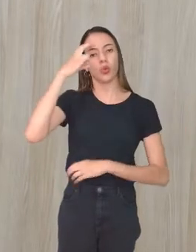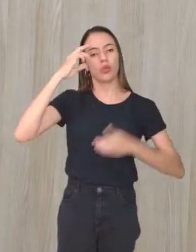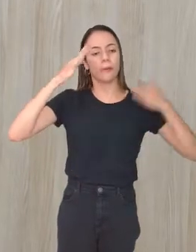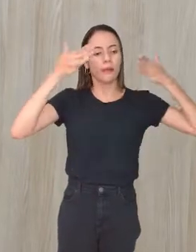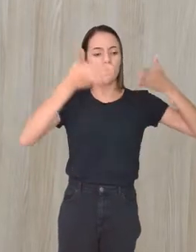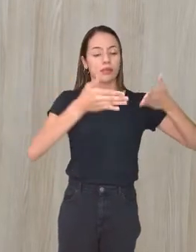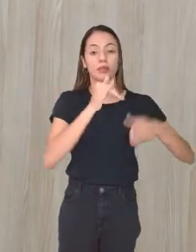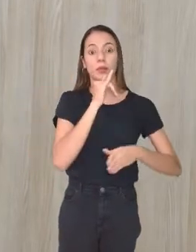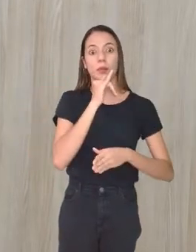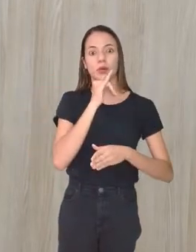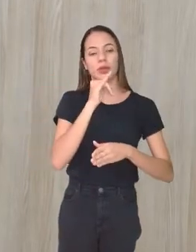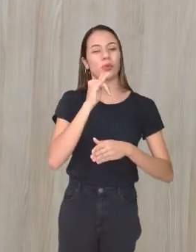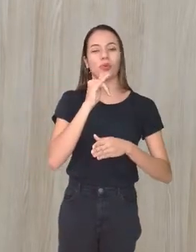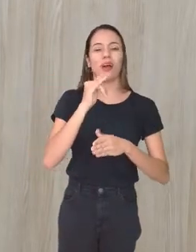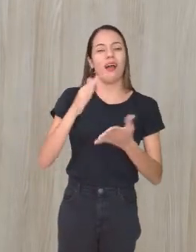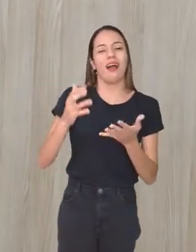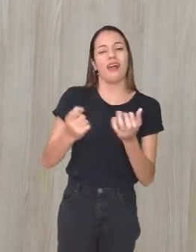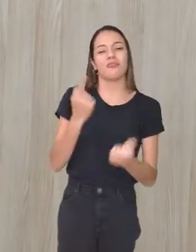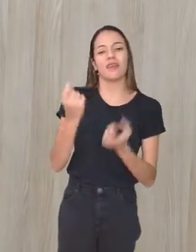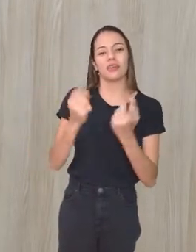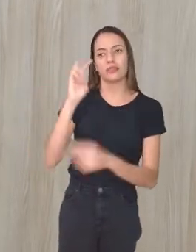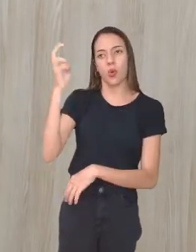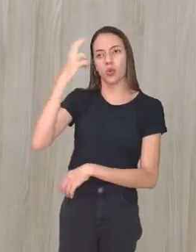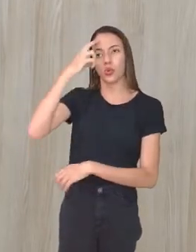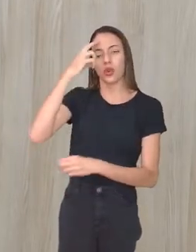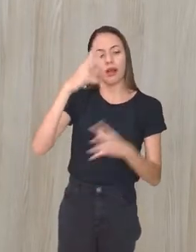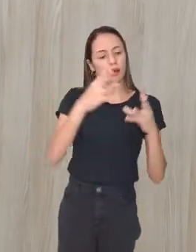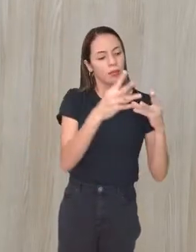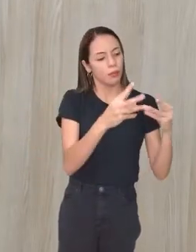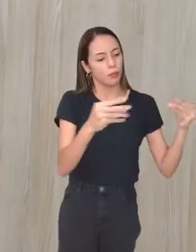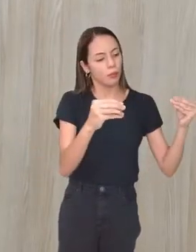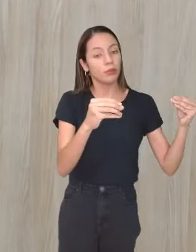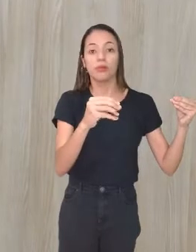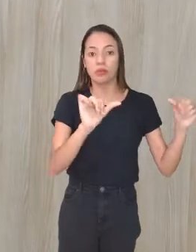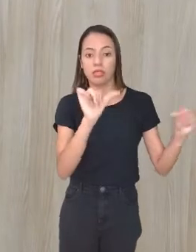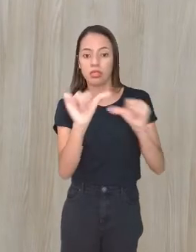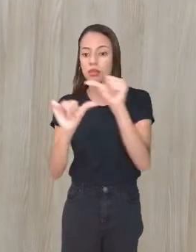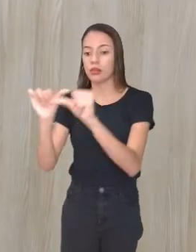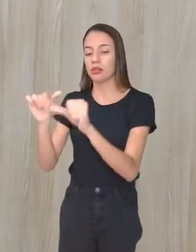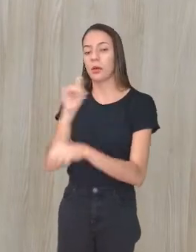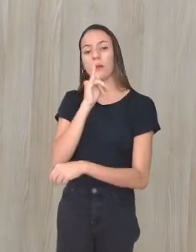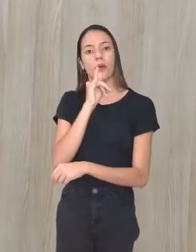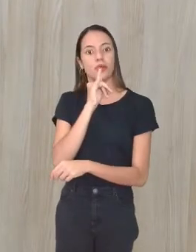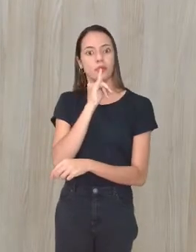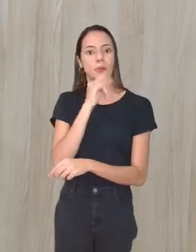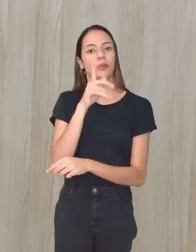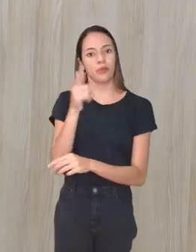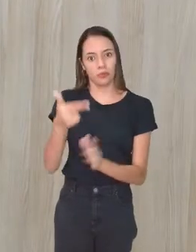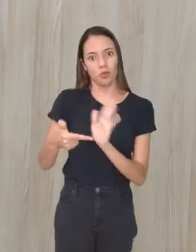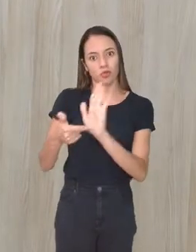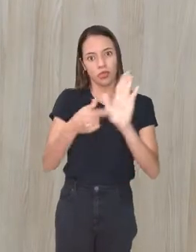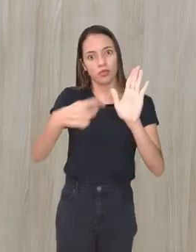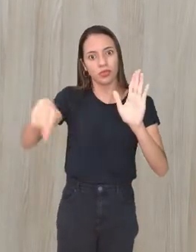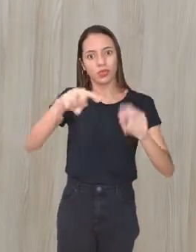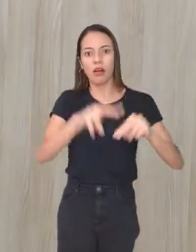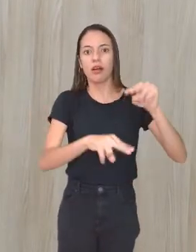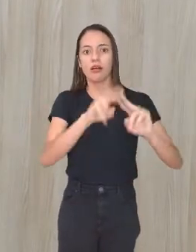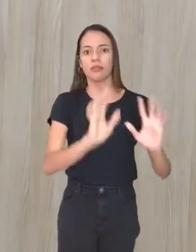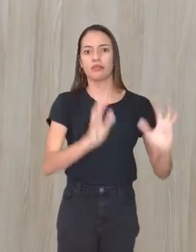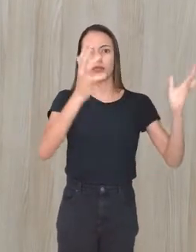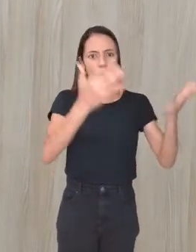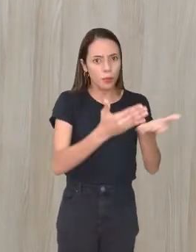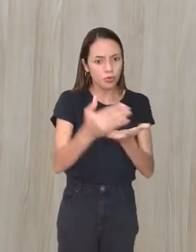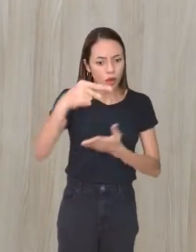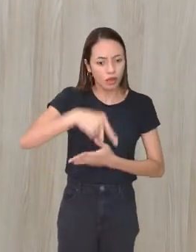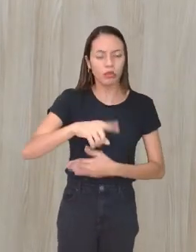da cultura vai se perdendo ou vai se transformando. Um exemplo clássico que eu trouxe agora do São João, ele não começou aqui